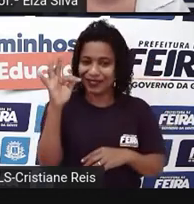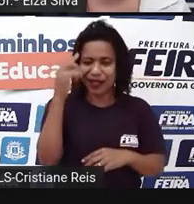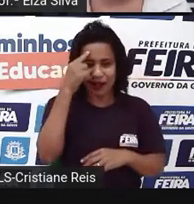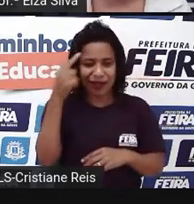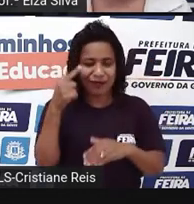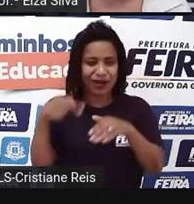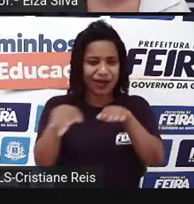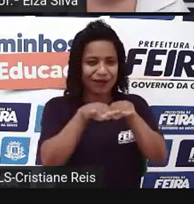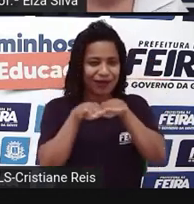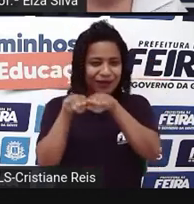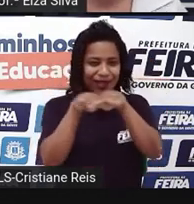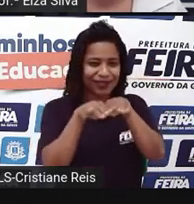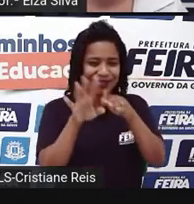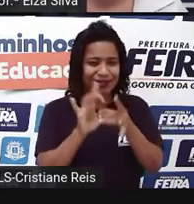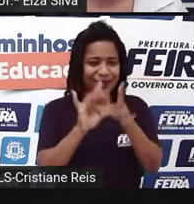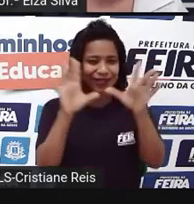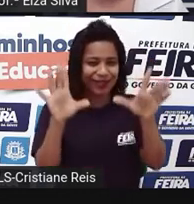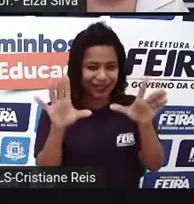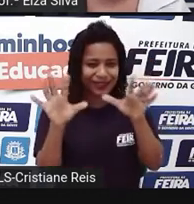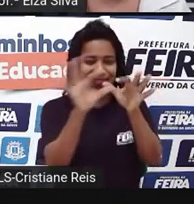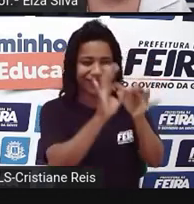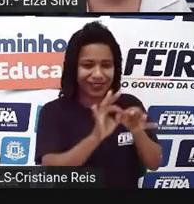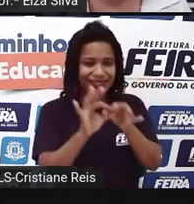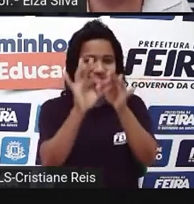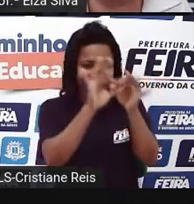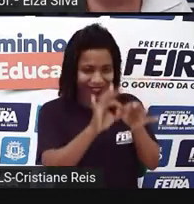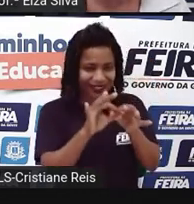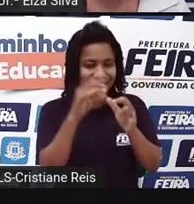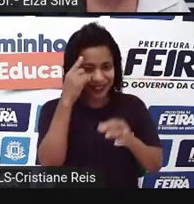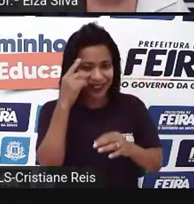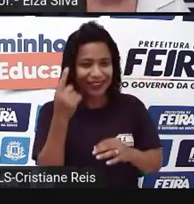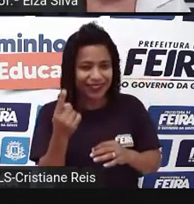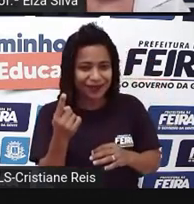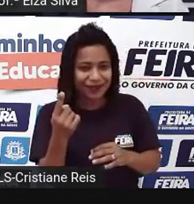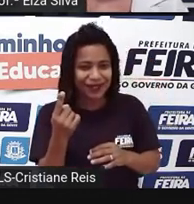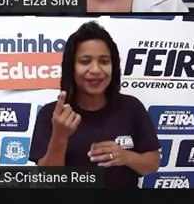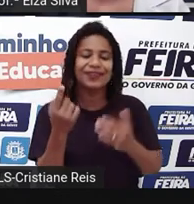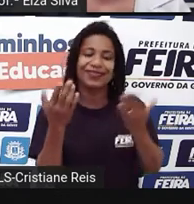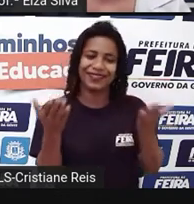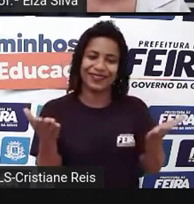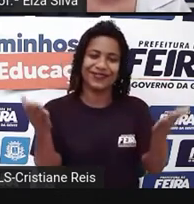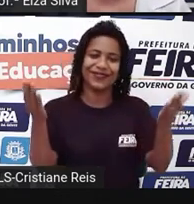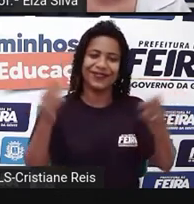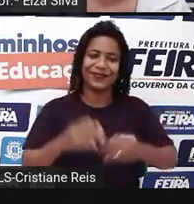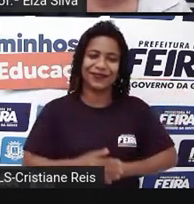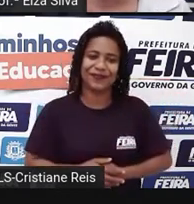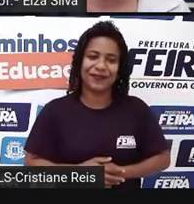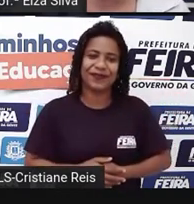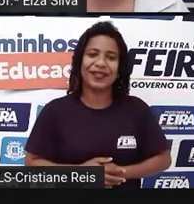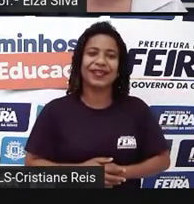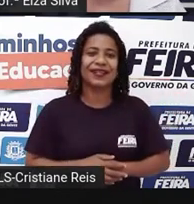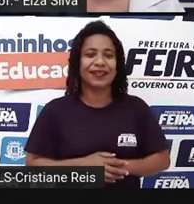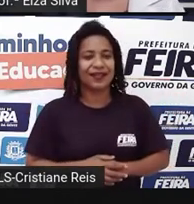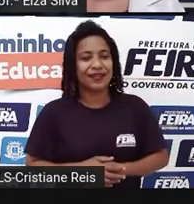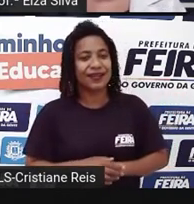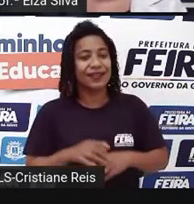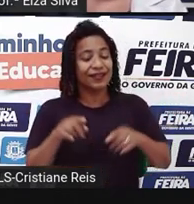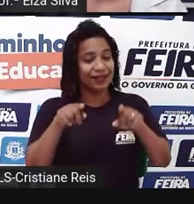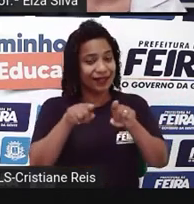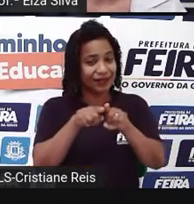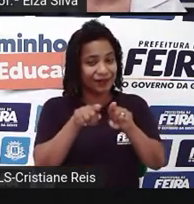igualdade, liberdade e fraternidade. Ok, let's go, vamos lá. E mais um pouquinho, né, para a gente